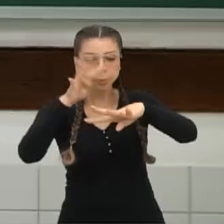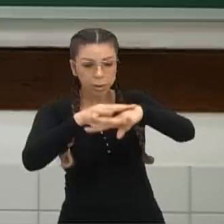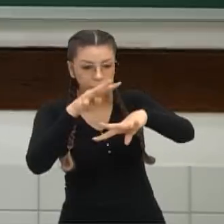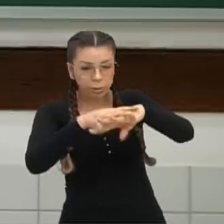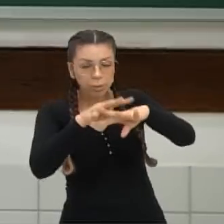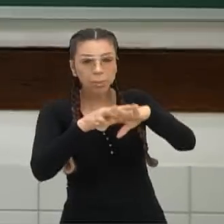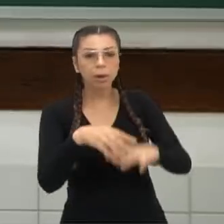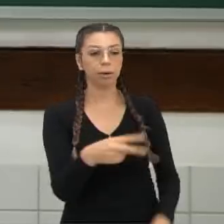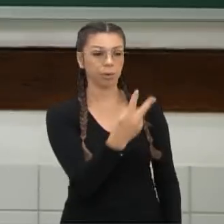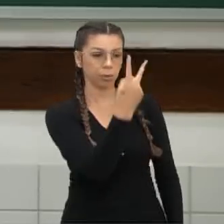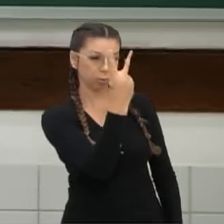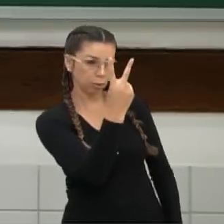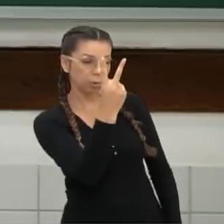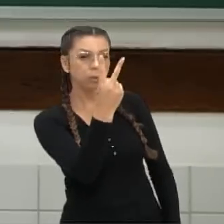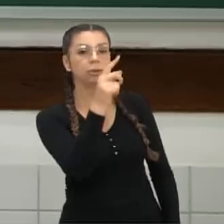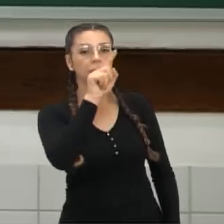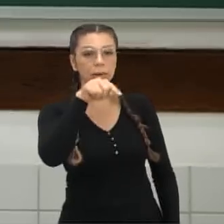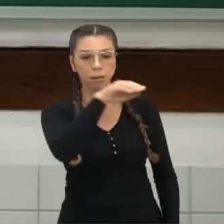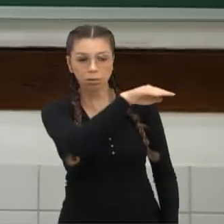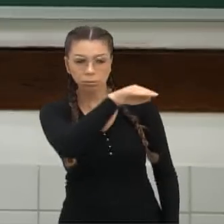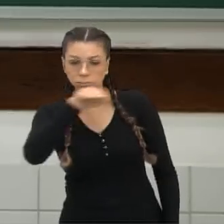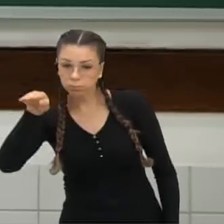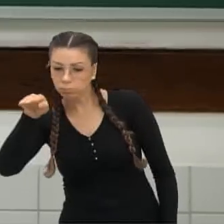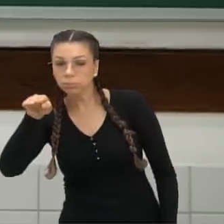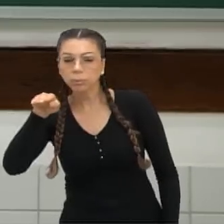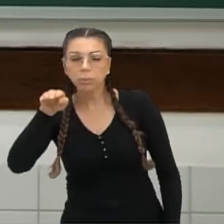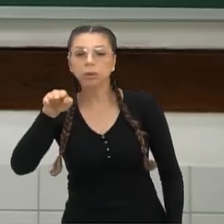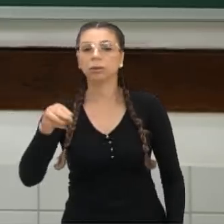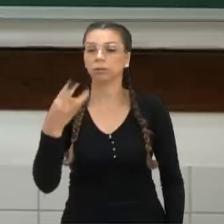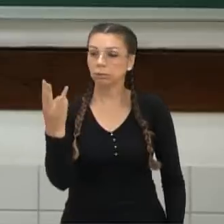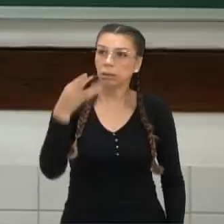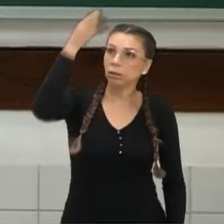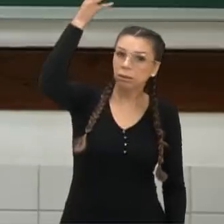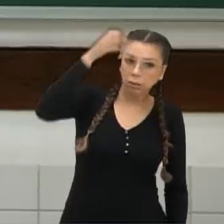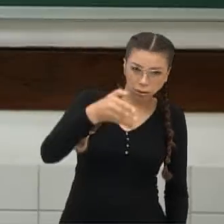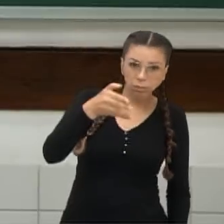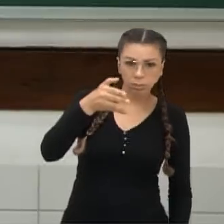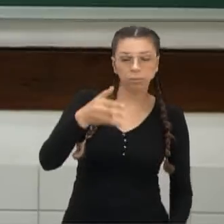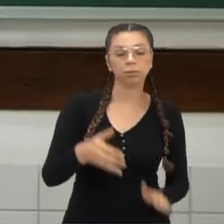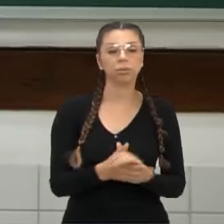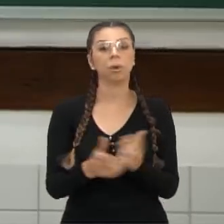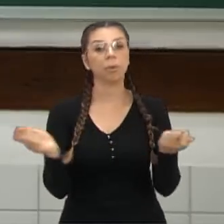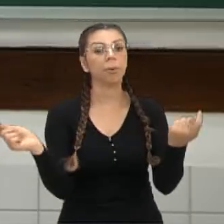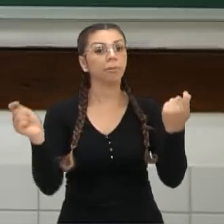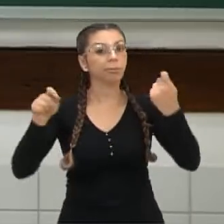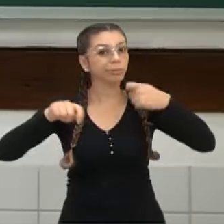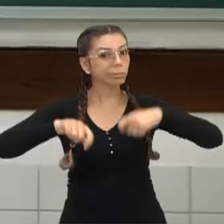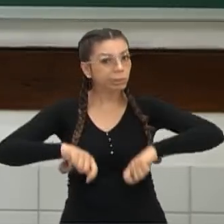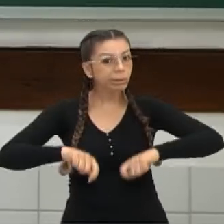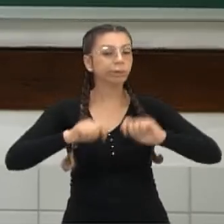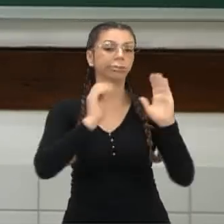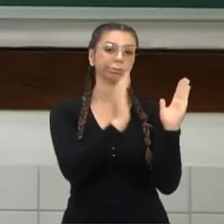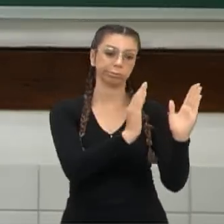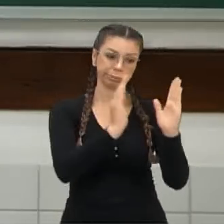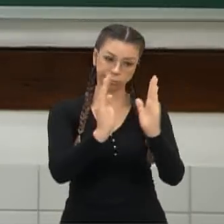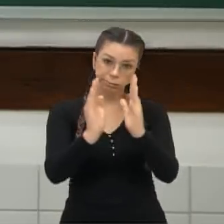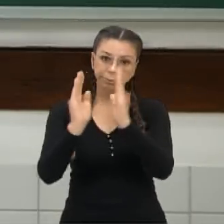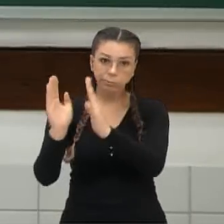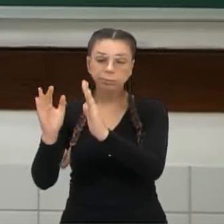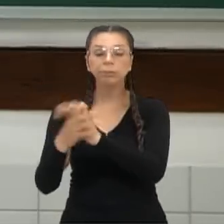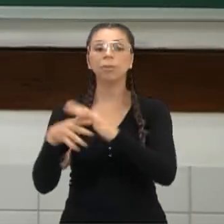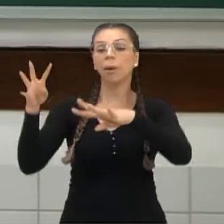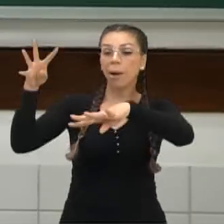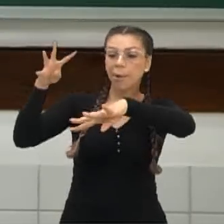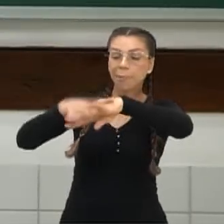que 2 é na horizontal e 3 é na vertical, certo? Precisa existir este padrão. A matemática